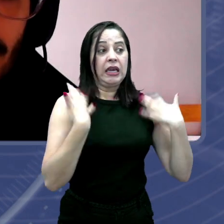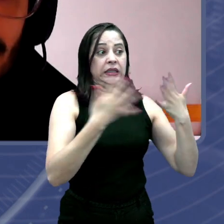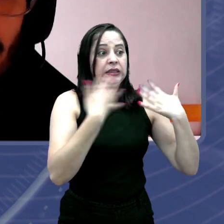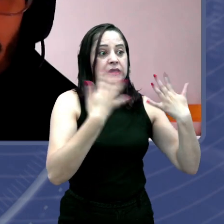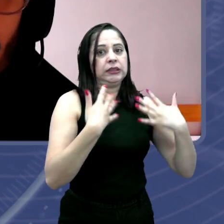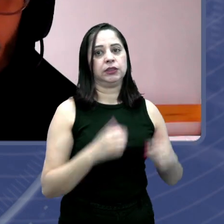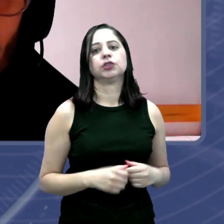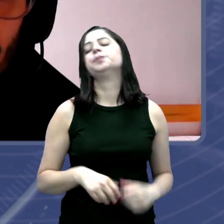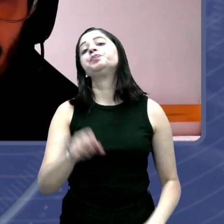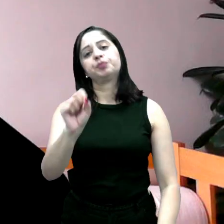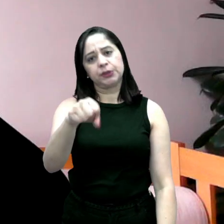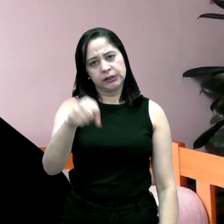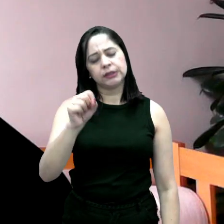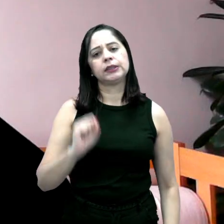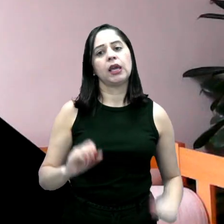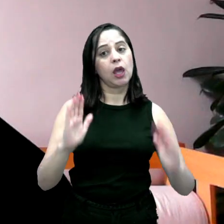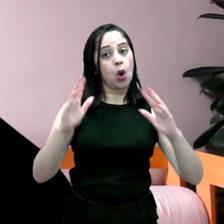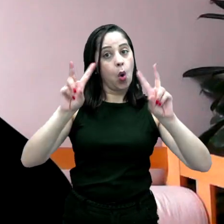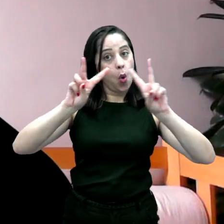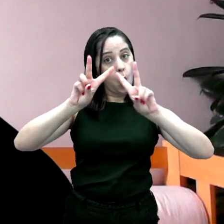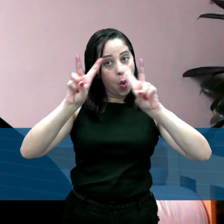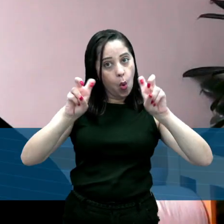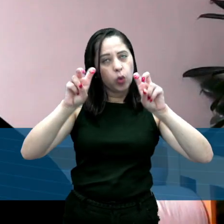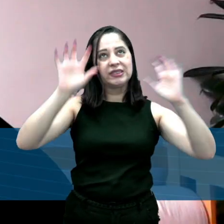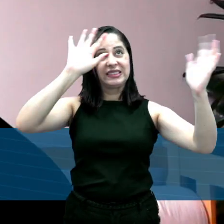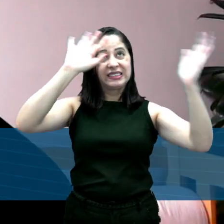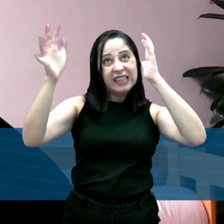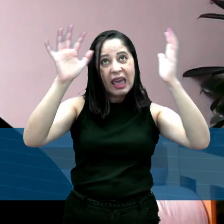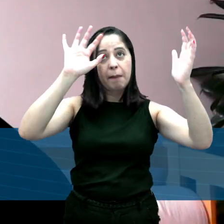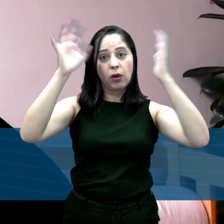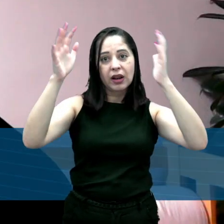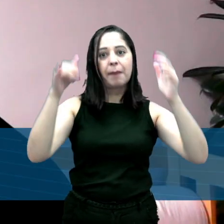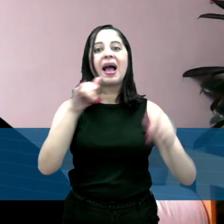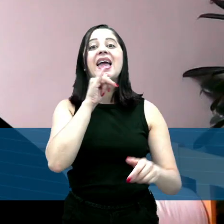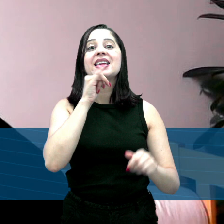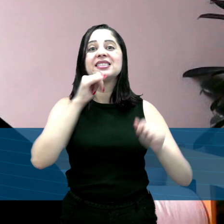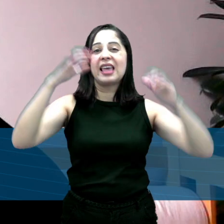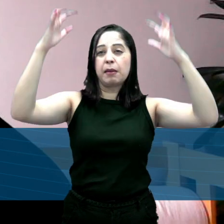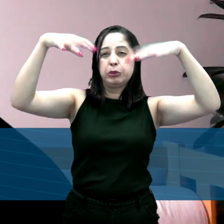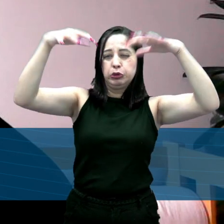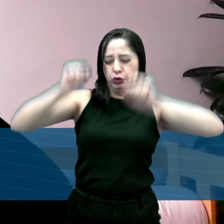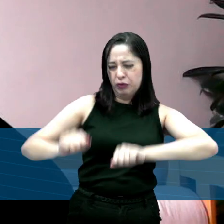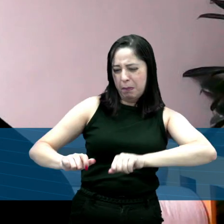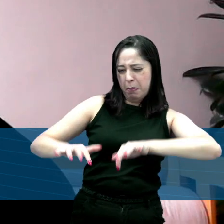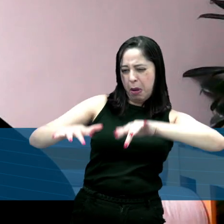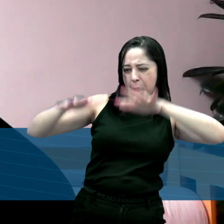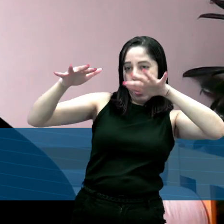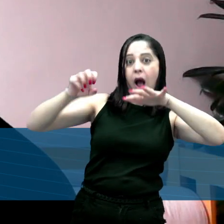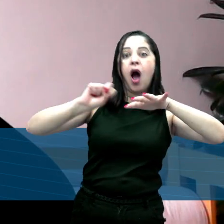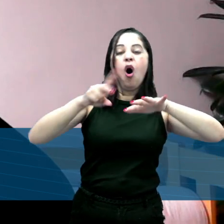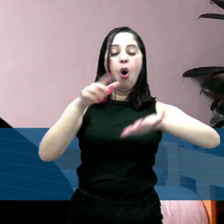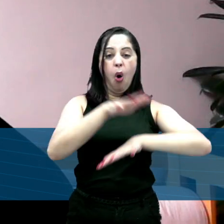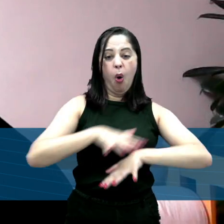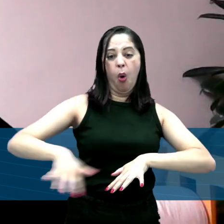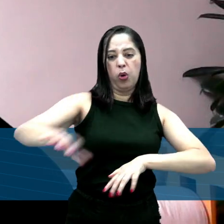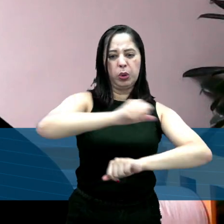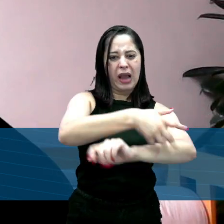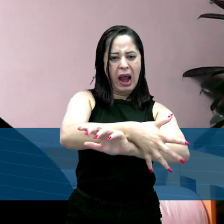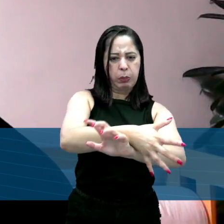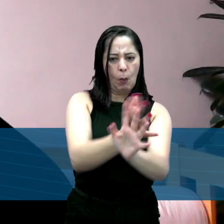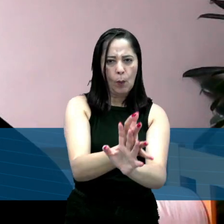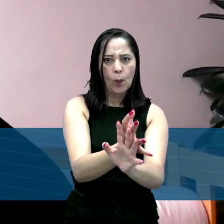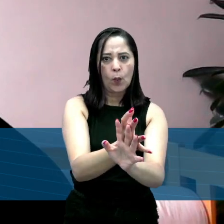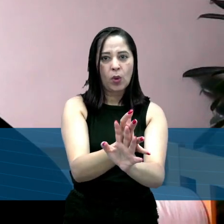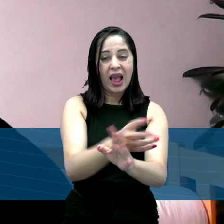Essa parte climática, quando nós falamos de secas, enchentes, desertificação, em países como Somália,